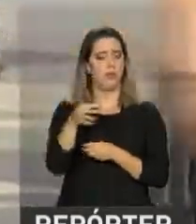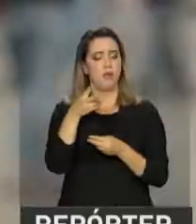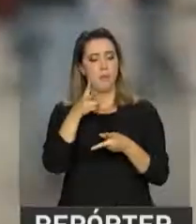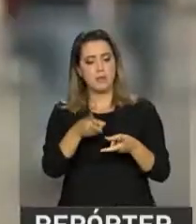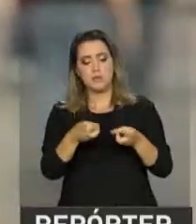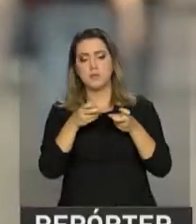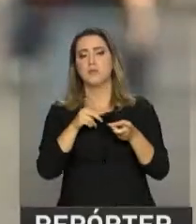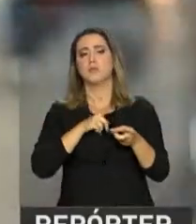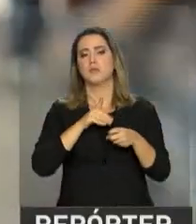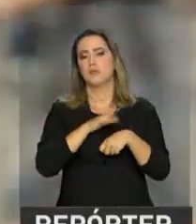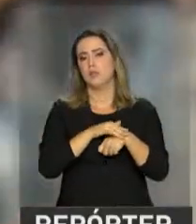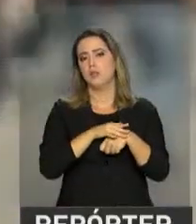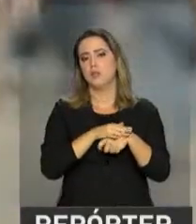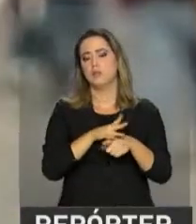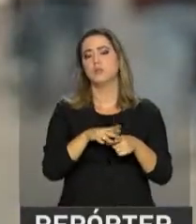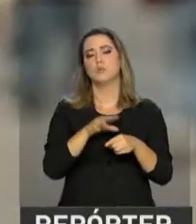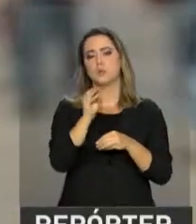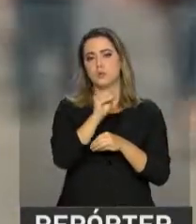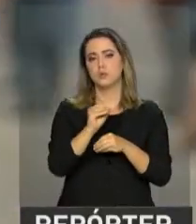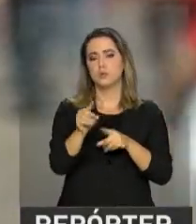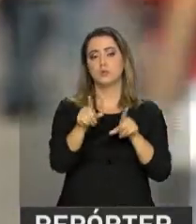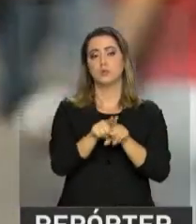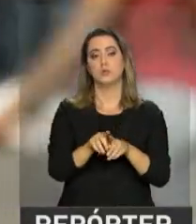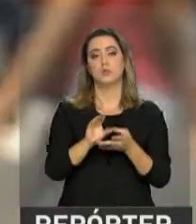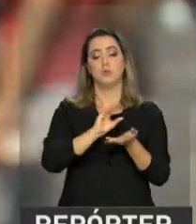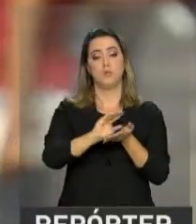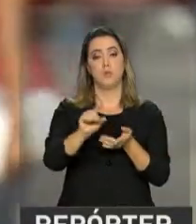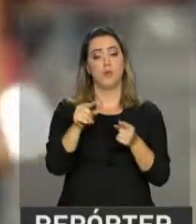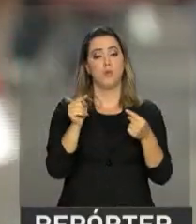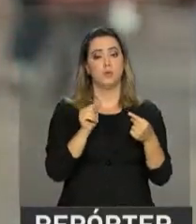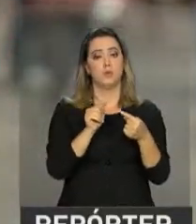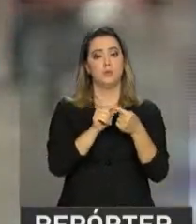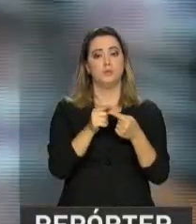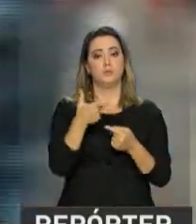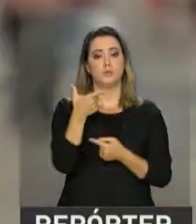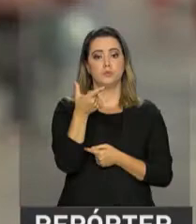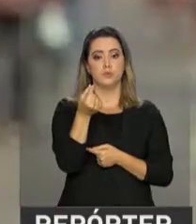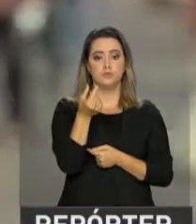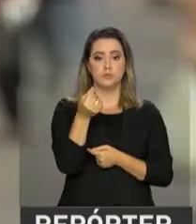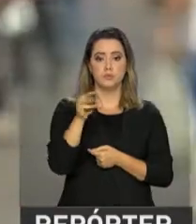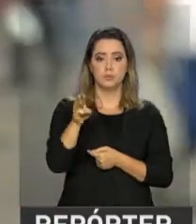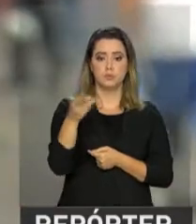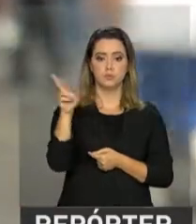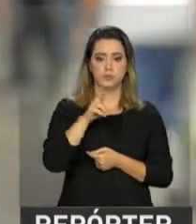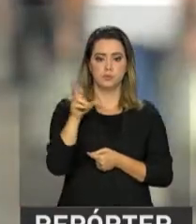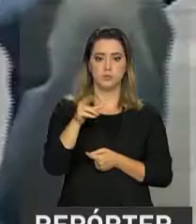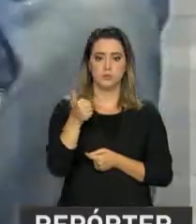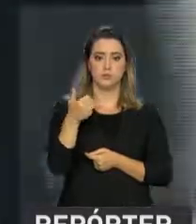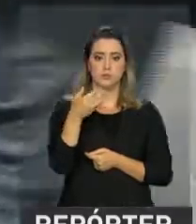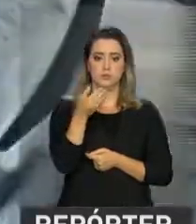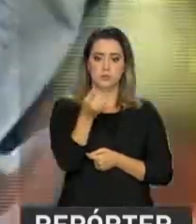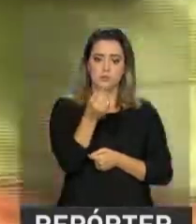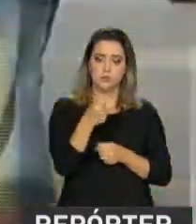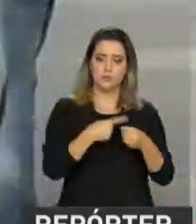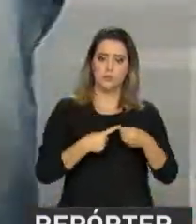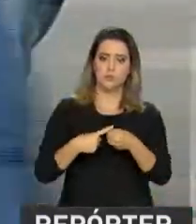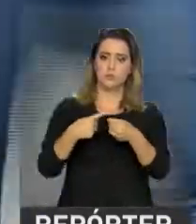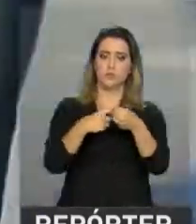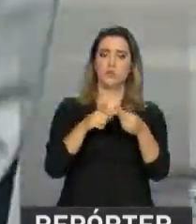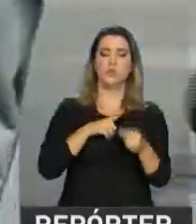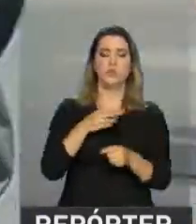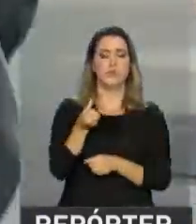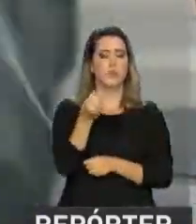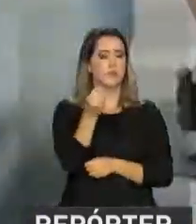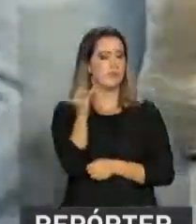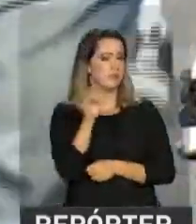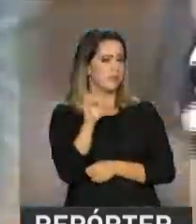doença. Uma das medidas é destinar R$ 200 milhões para as 100 cidades que concentram 60%